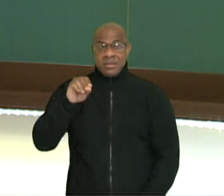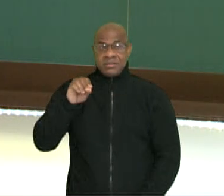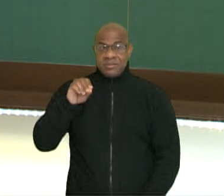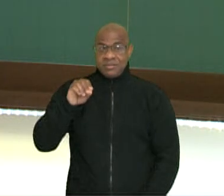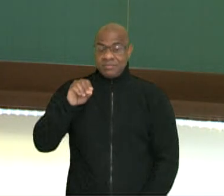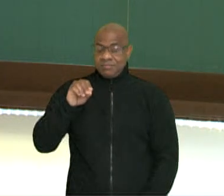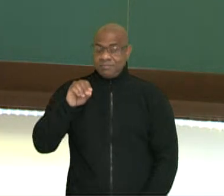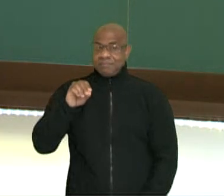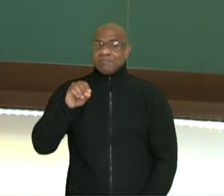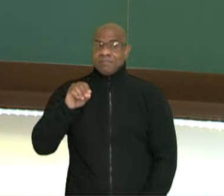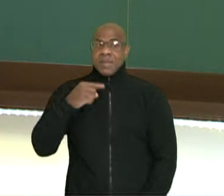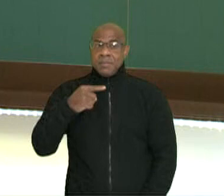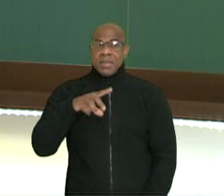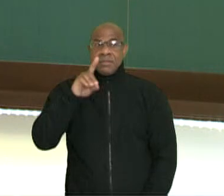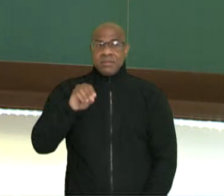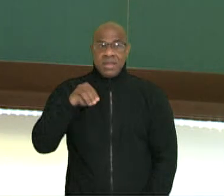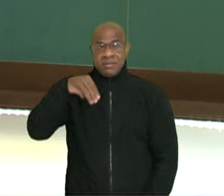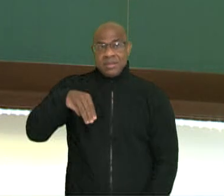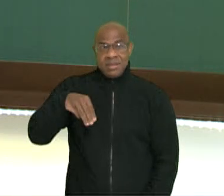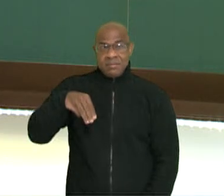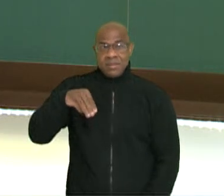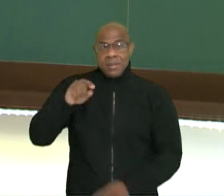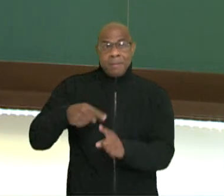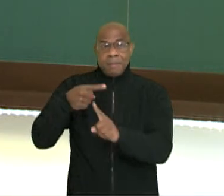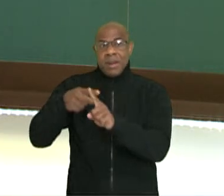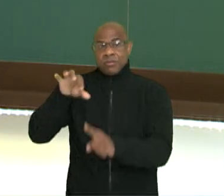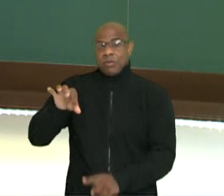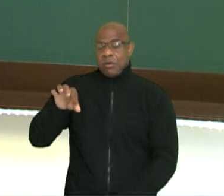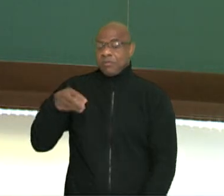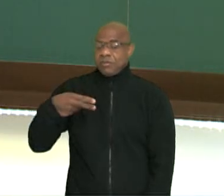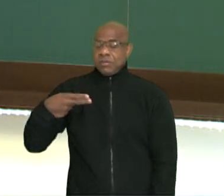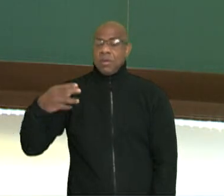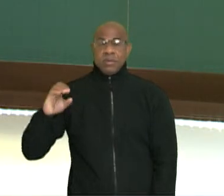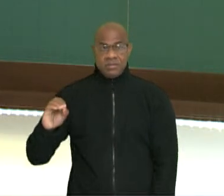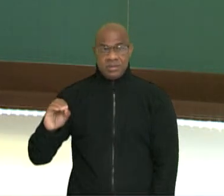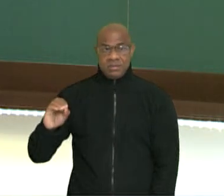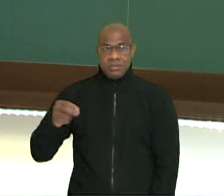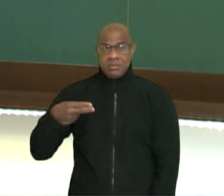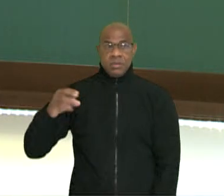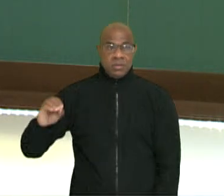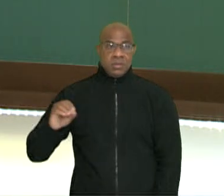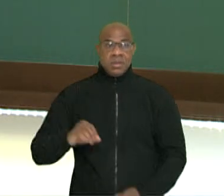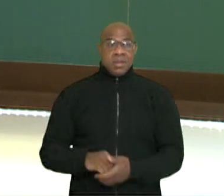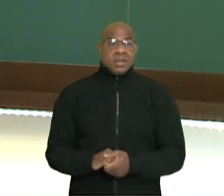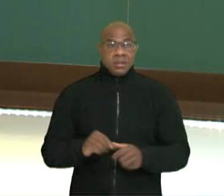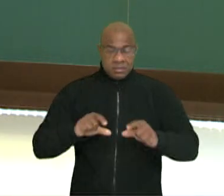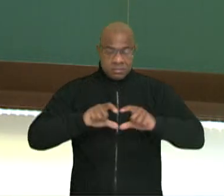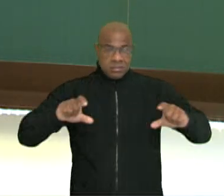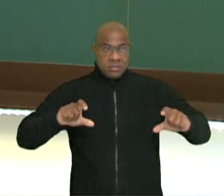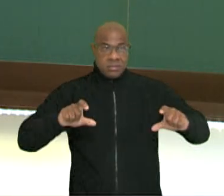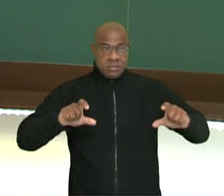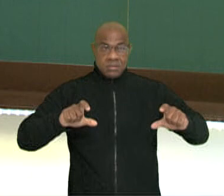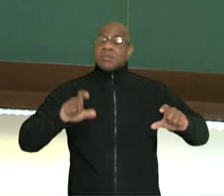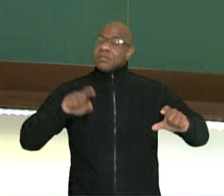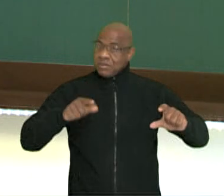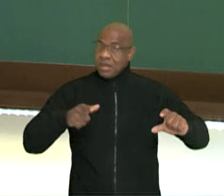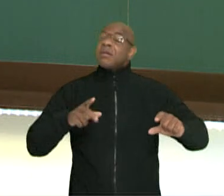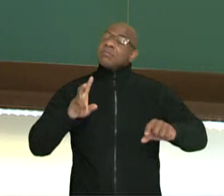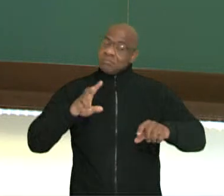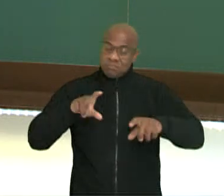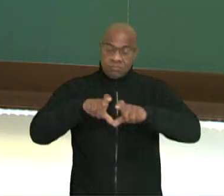exatamente essa que eu mudei, ó, x ao quadrado é m, mais 9 igual a zero. Então, aqui eu tenho uma equação do segundo